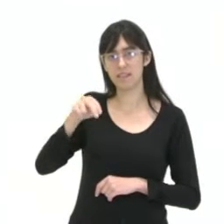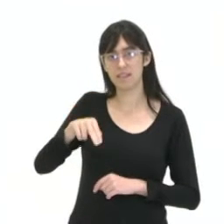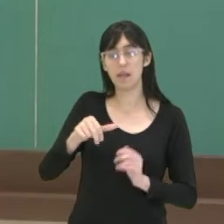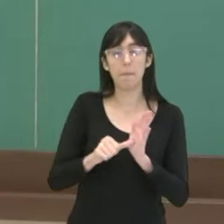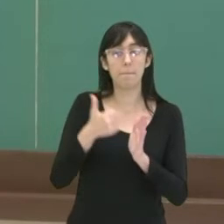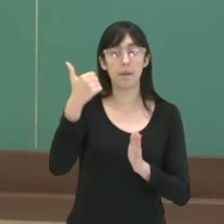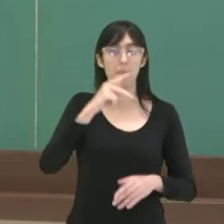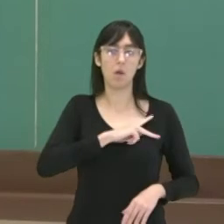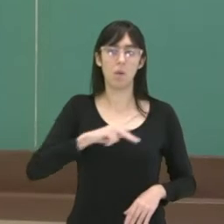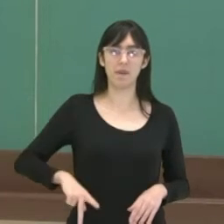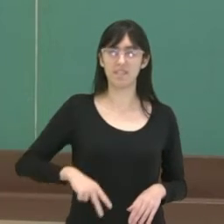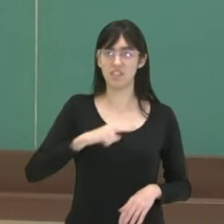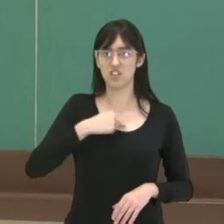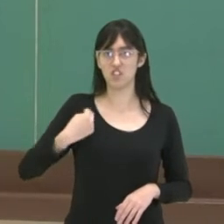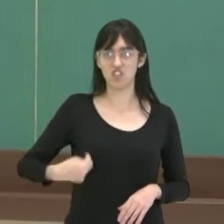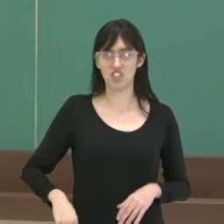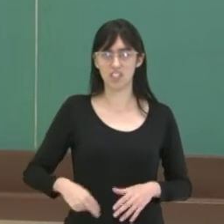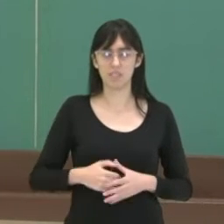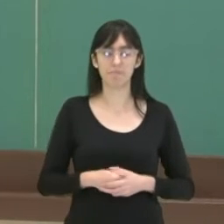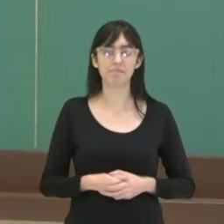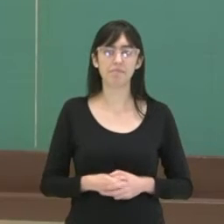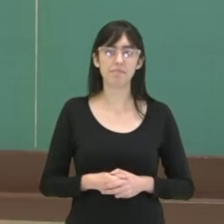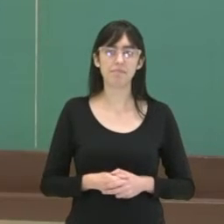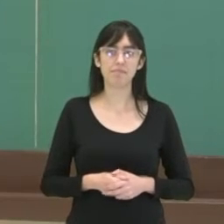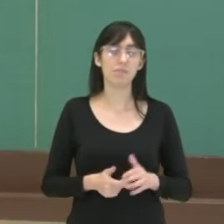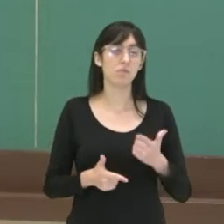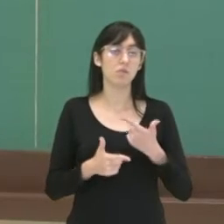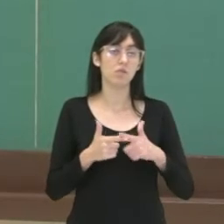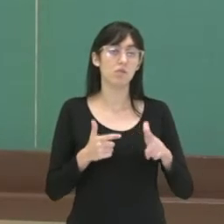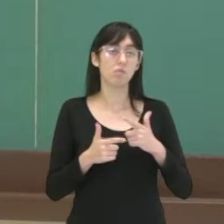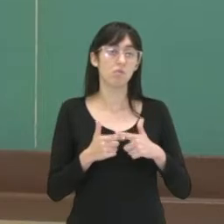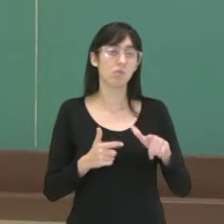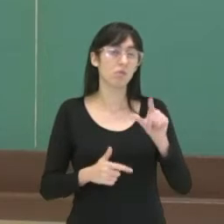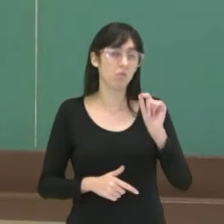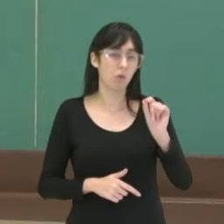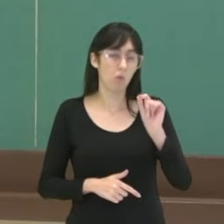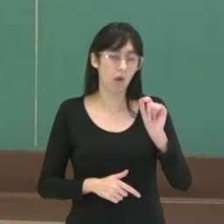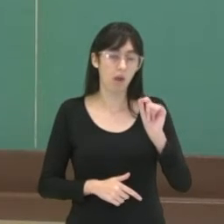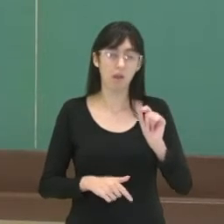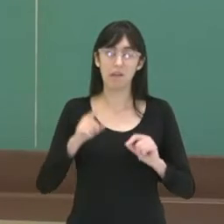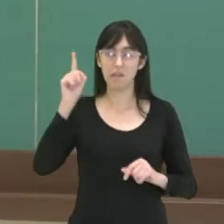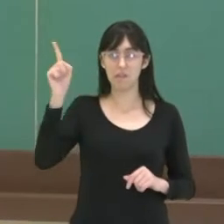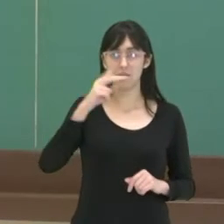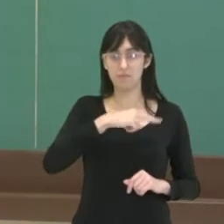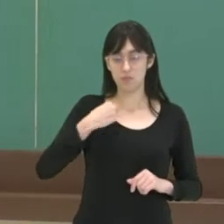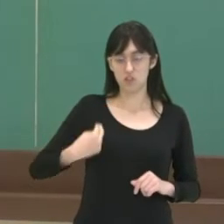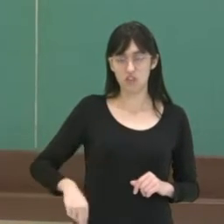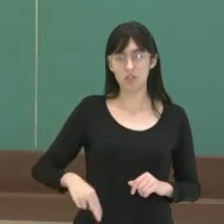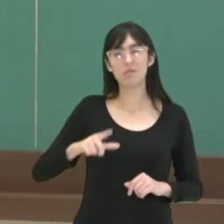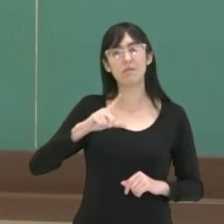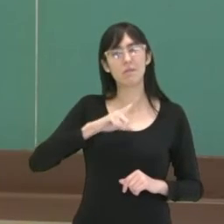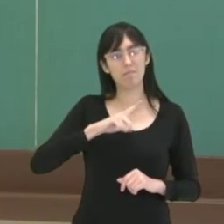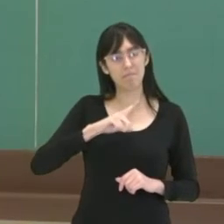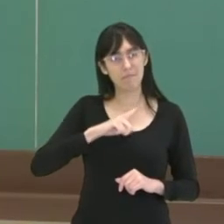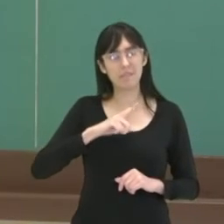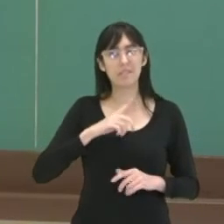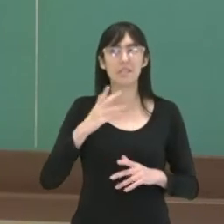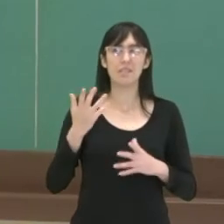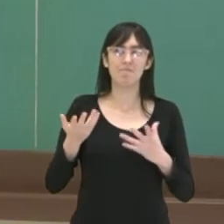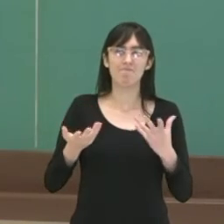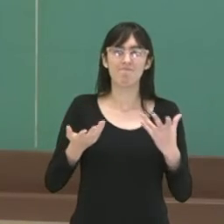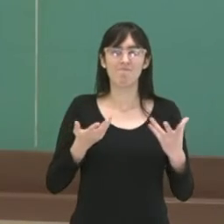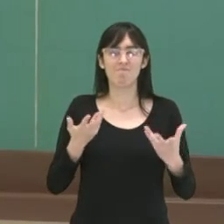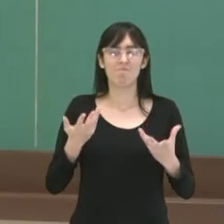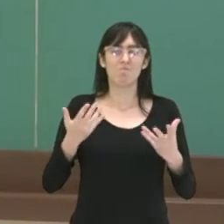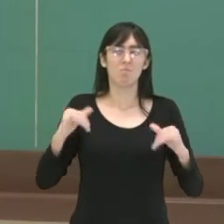chinês. O problema é que a China, nesse momento, vinha sofrendo